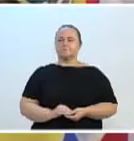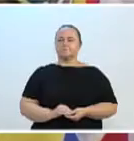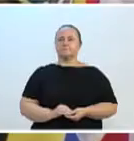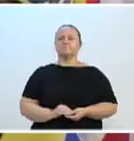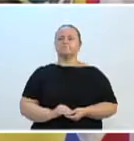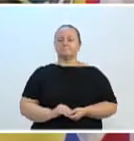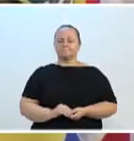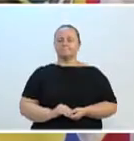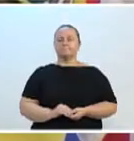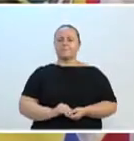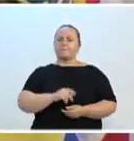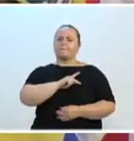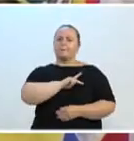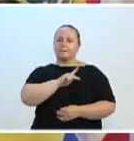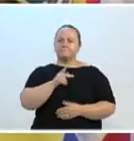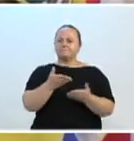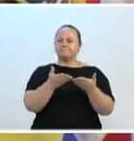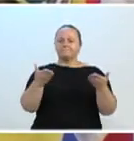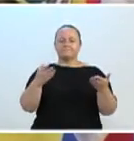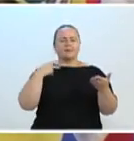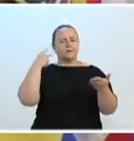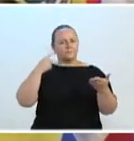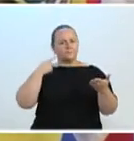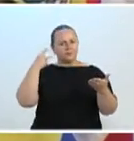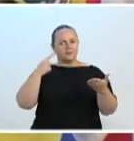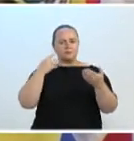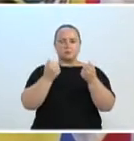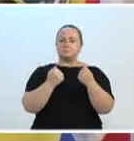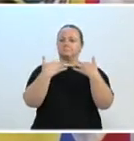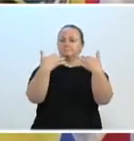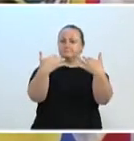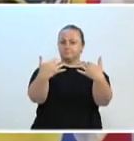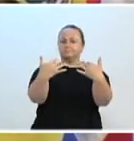Senhor presidente, senhores vereadores, público que nos assiste aqui,